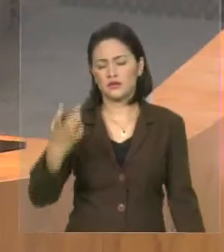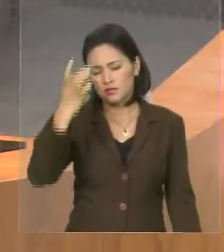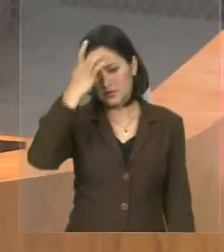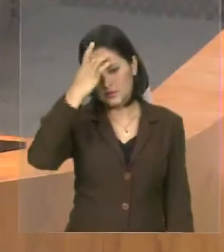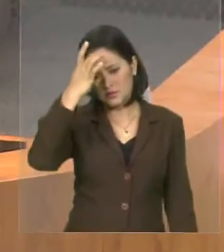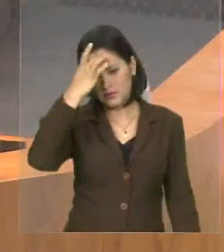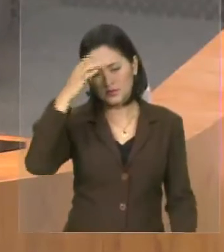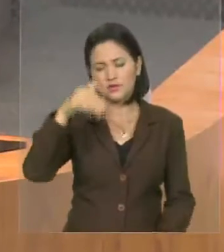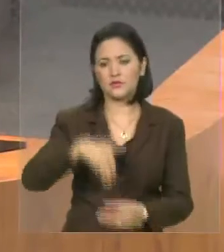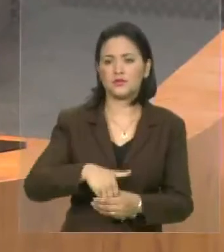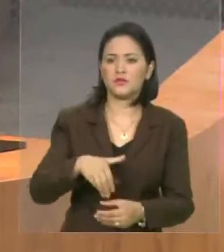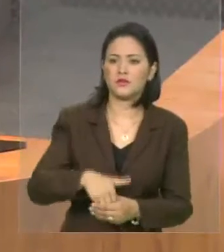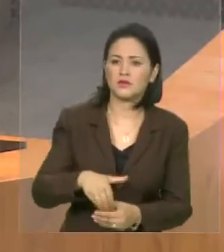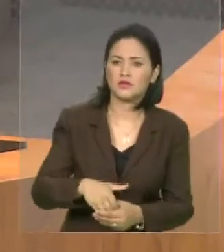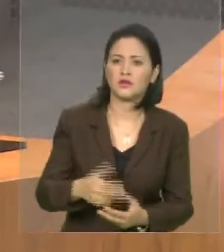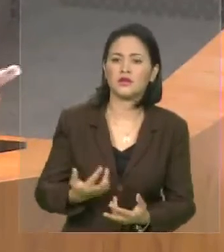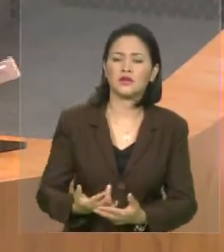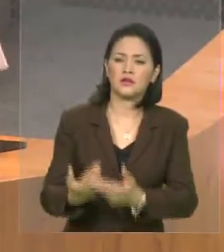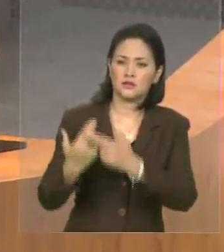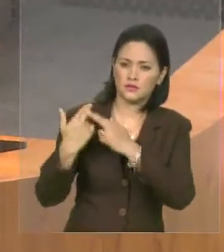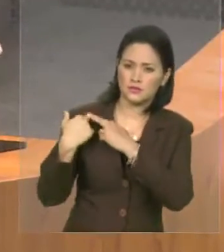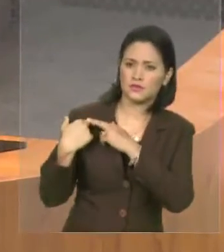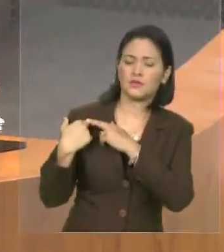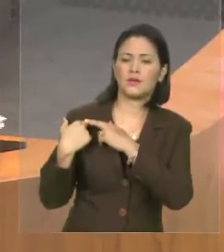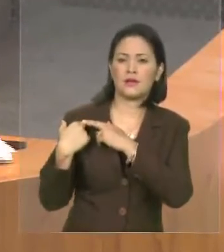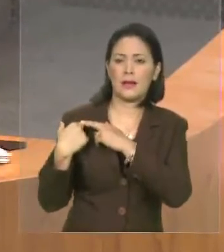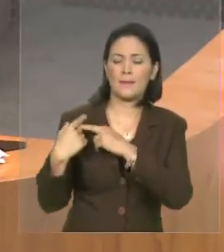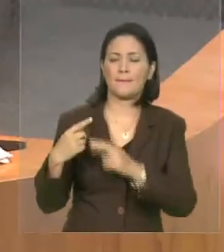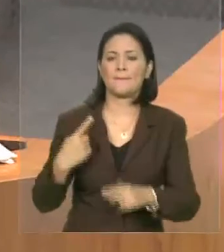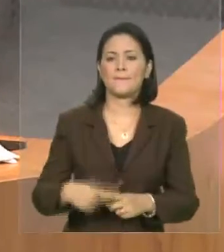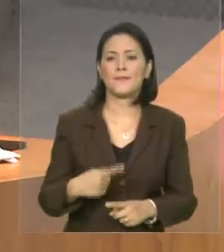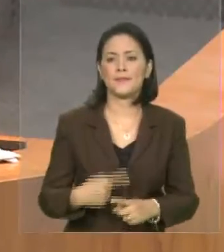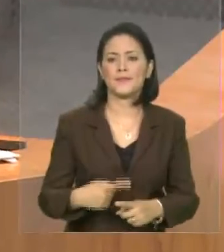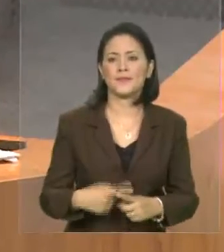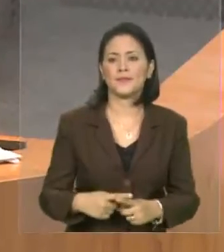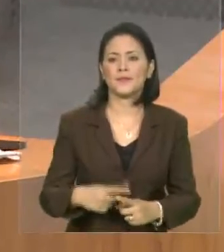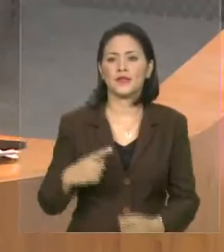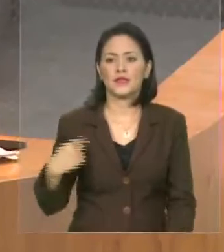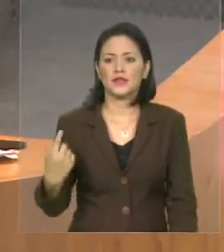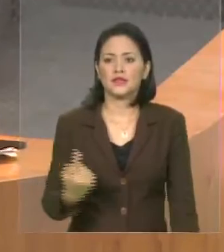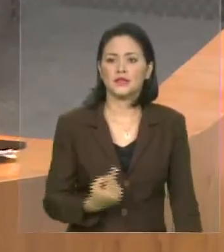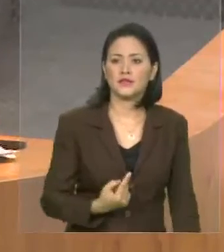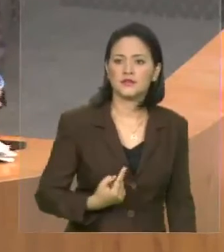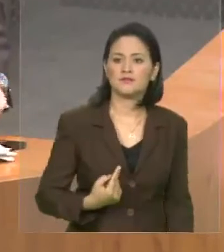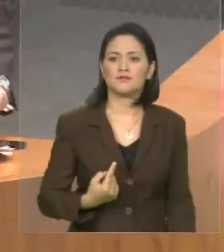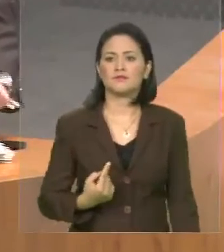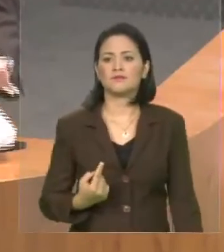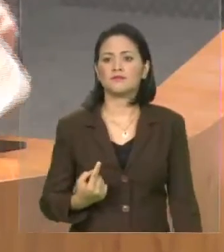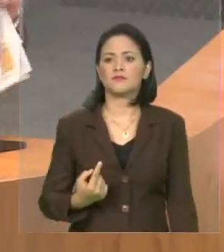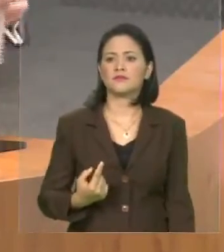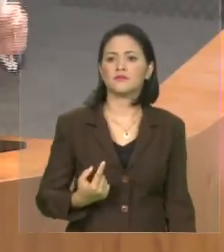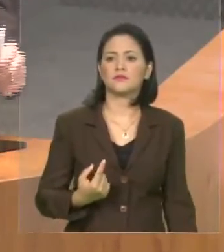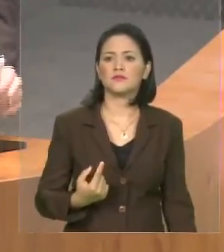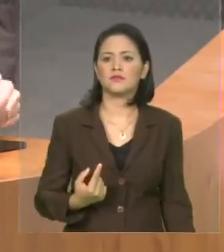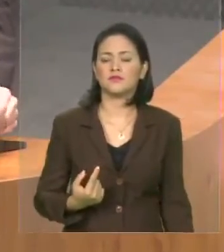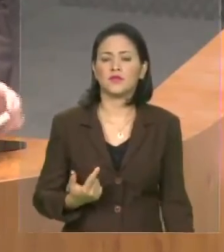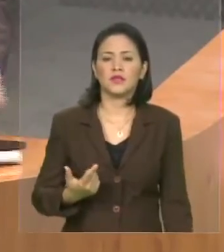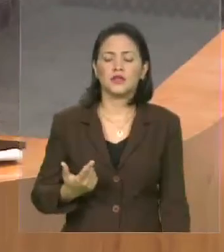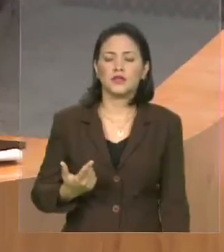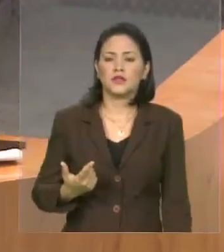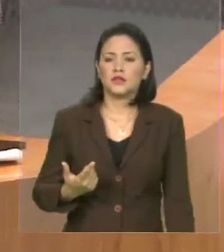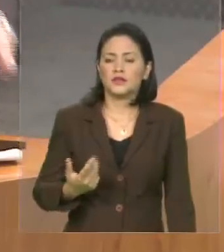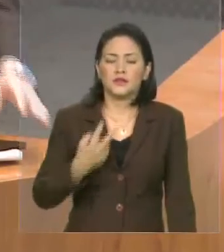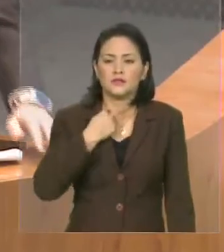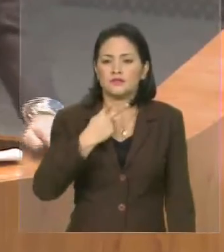de maneira responsável, para que a gente não caia numa armadilha para os nossos